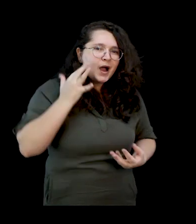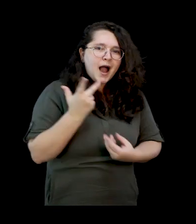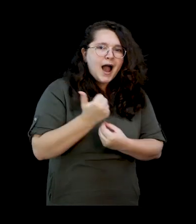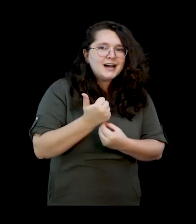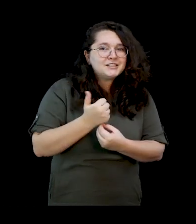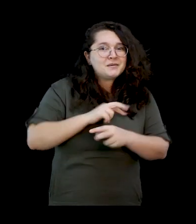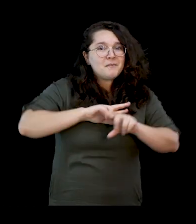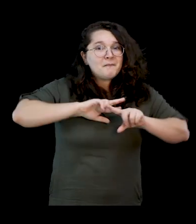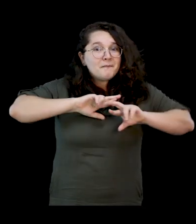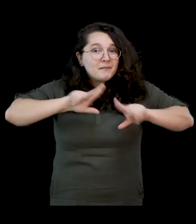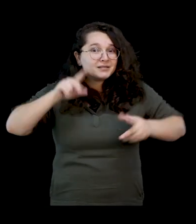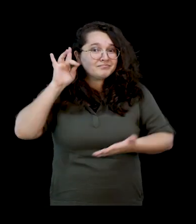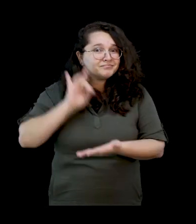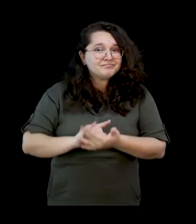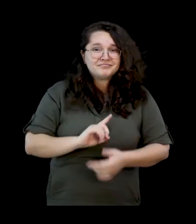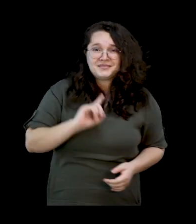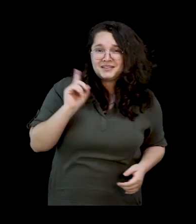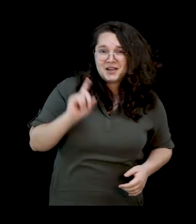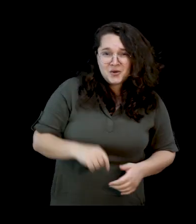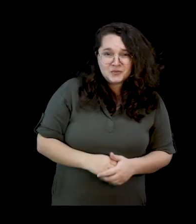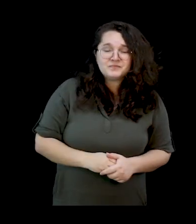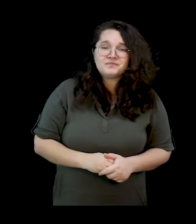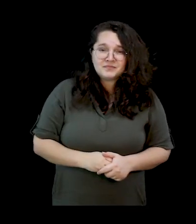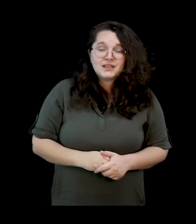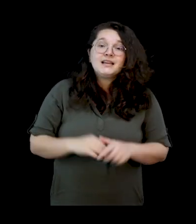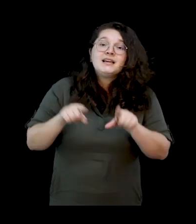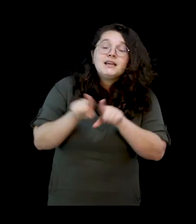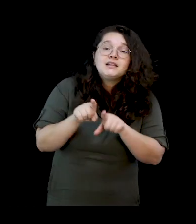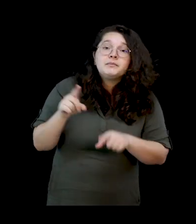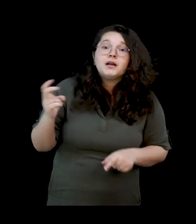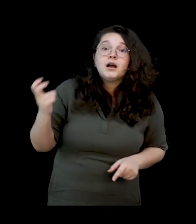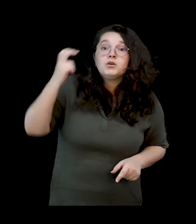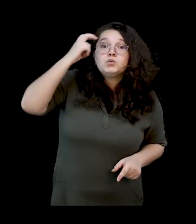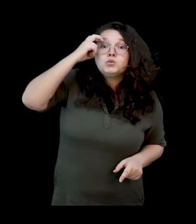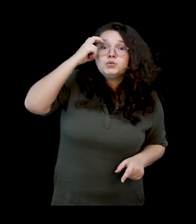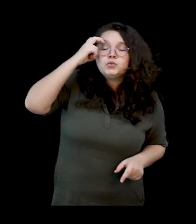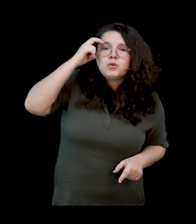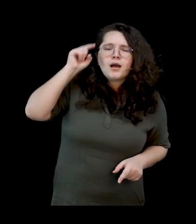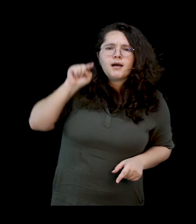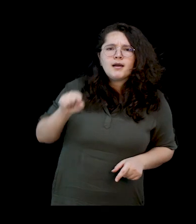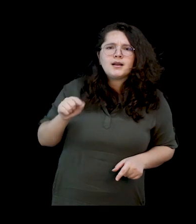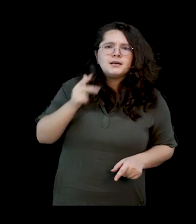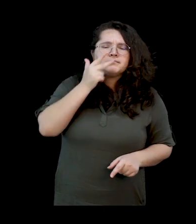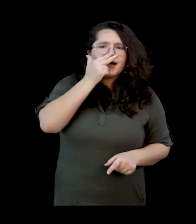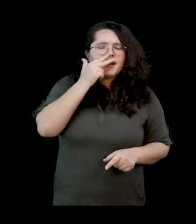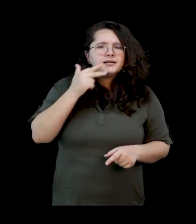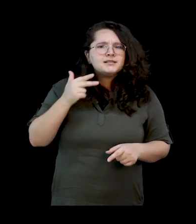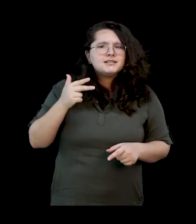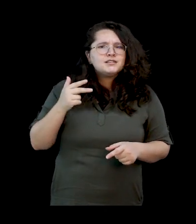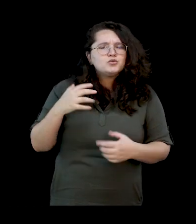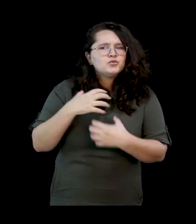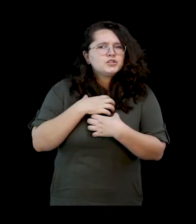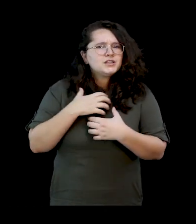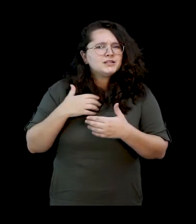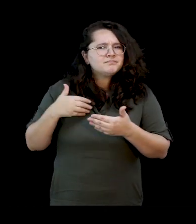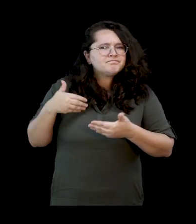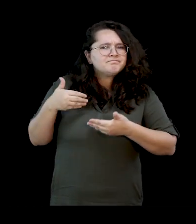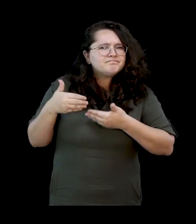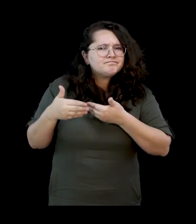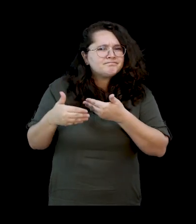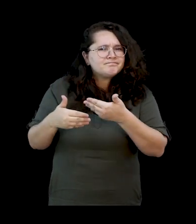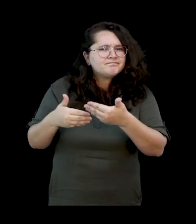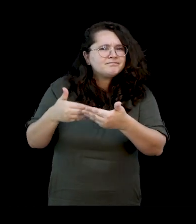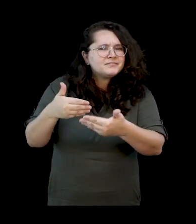com a cultura levando a que nós cheguemos naquilo que é, na verdade,